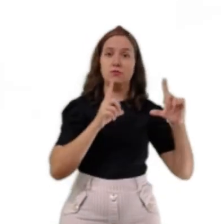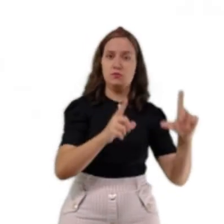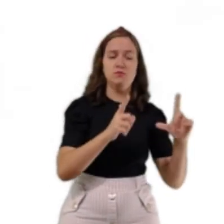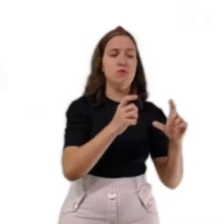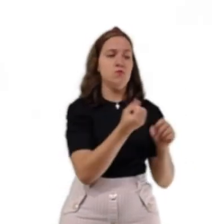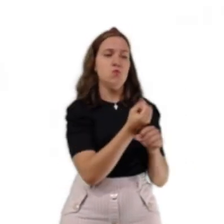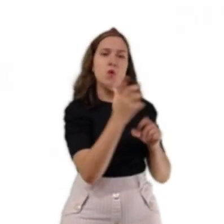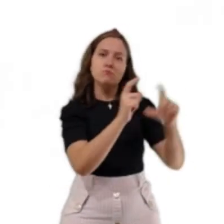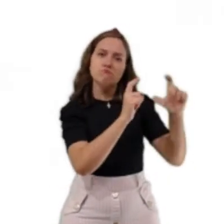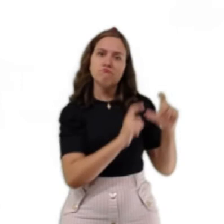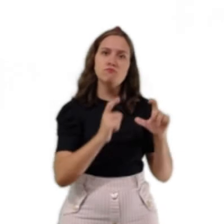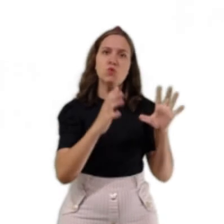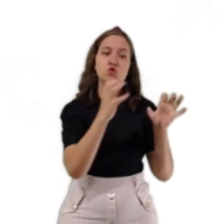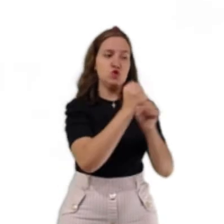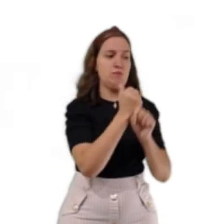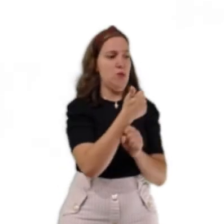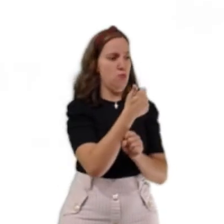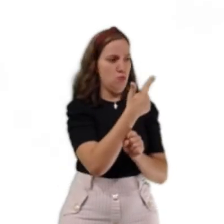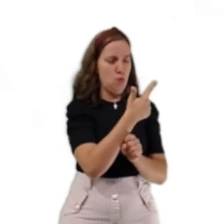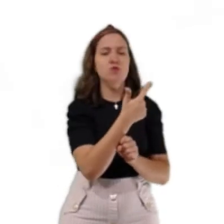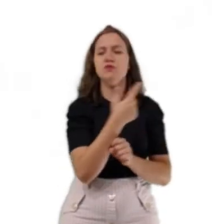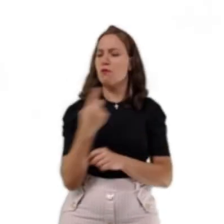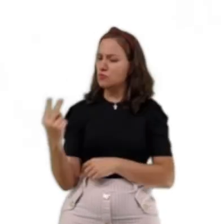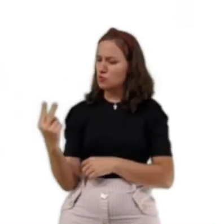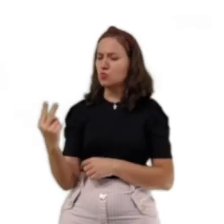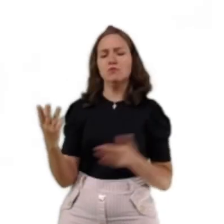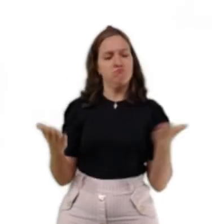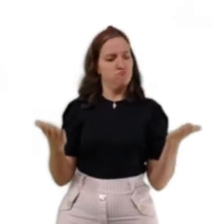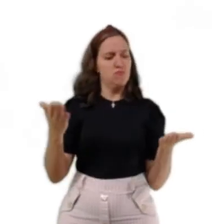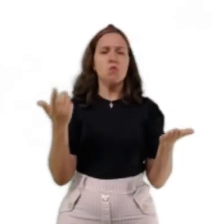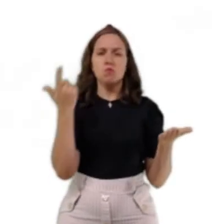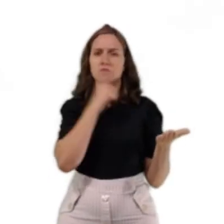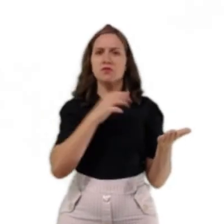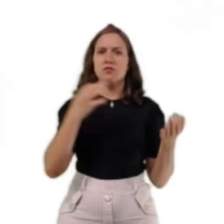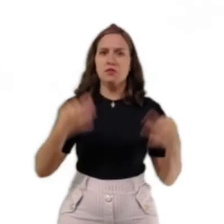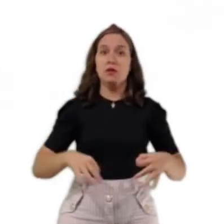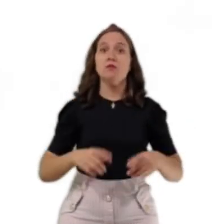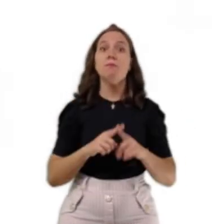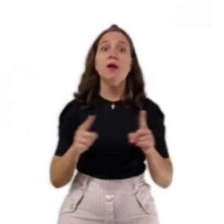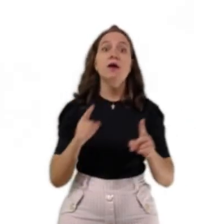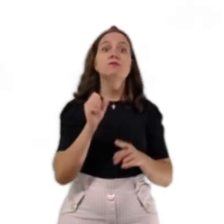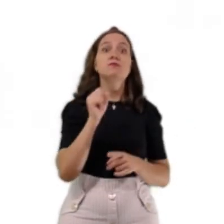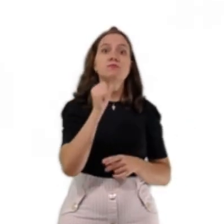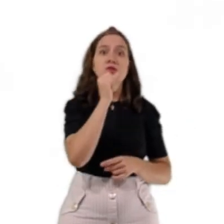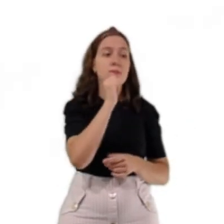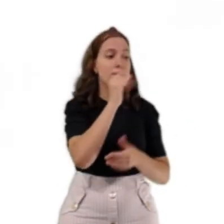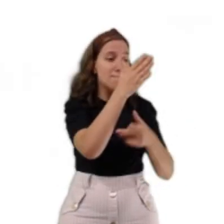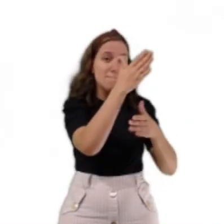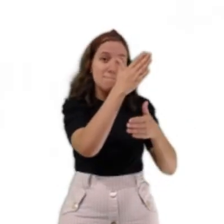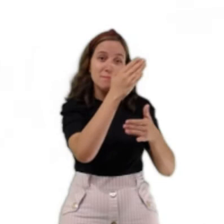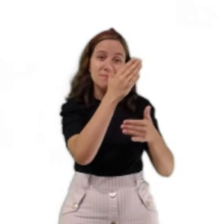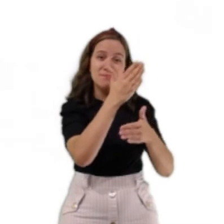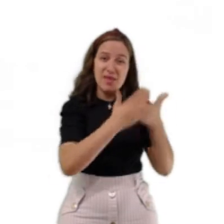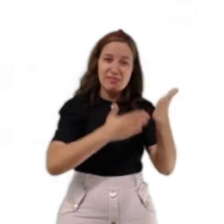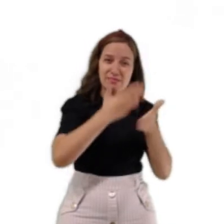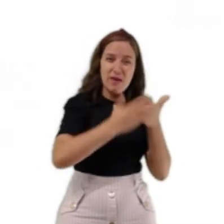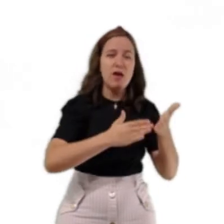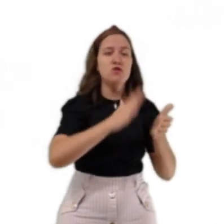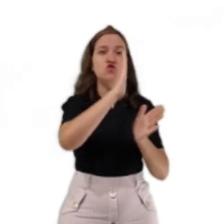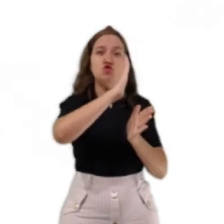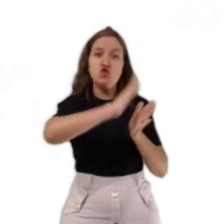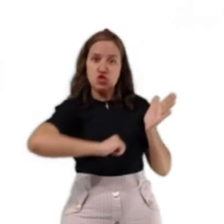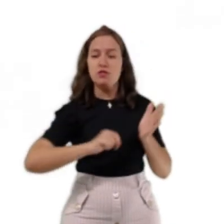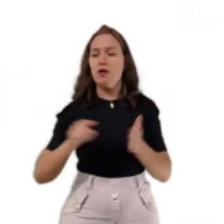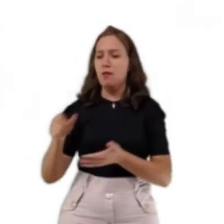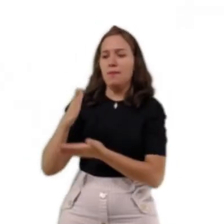pesar quanto se eu retirar a metade do que eu tenho no primeiro prato e a metade do que eu tenho no segundo prato eu vou ficar